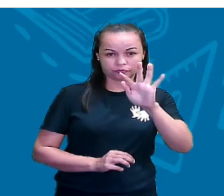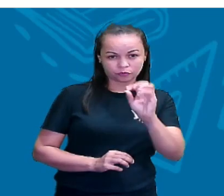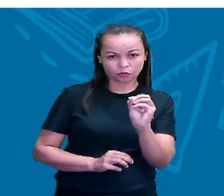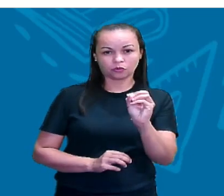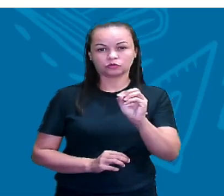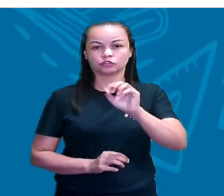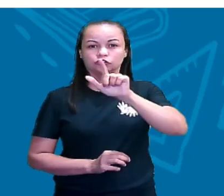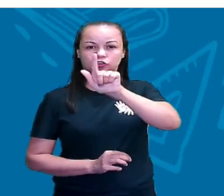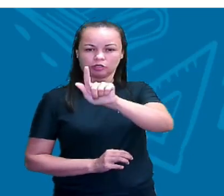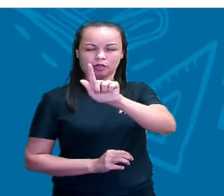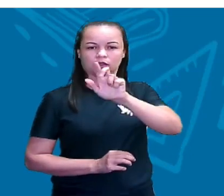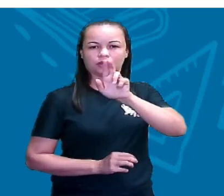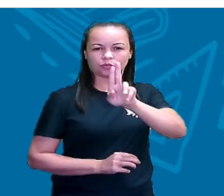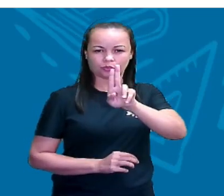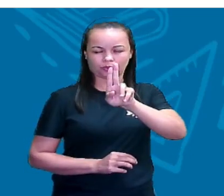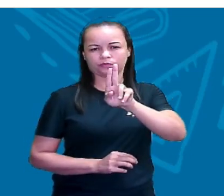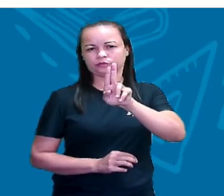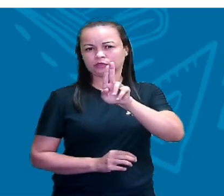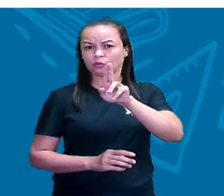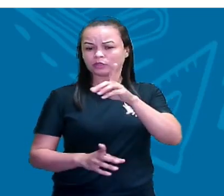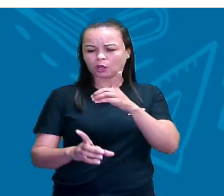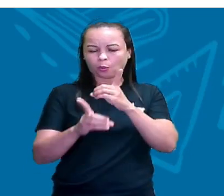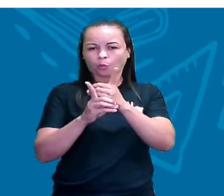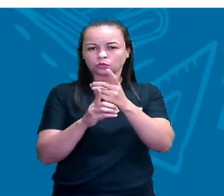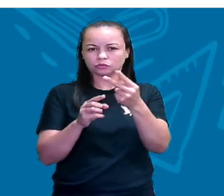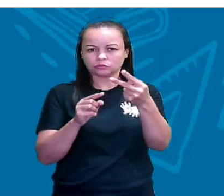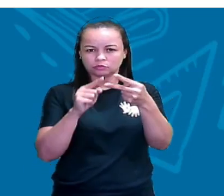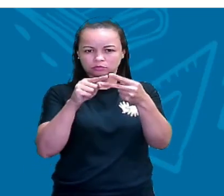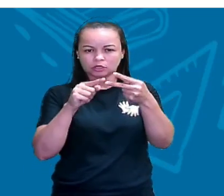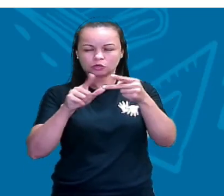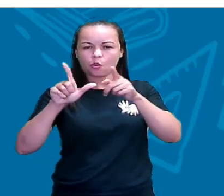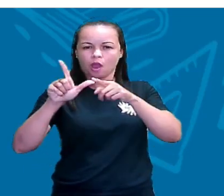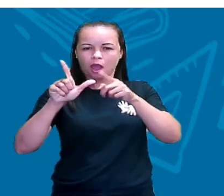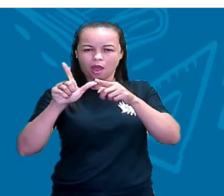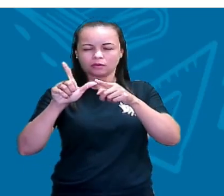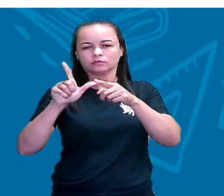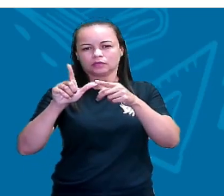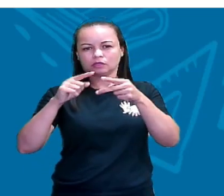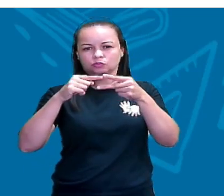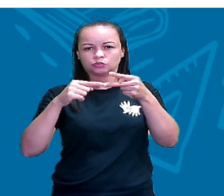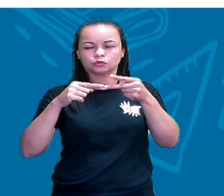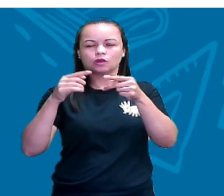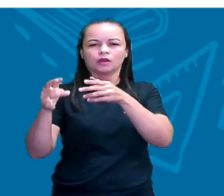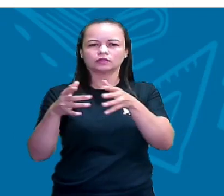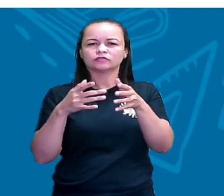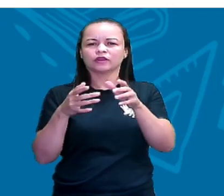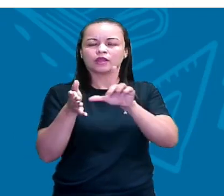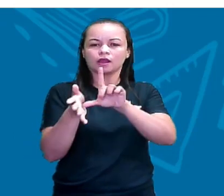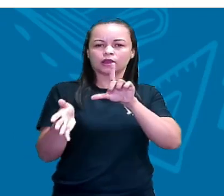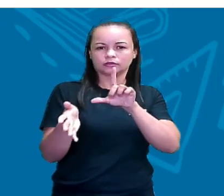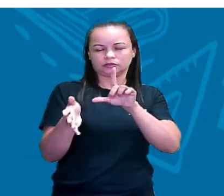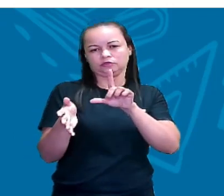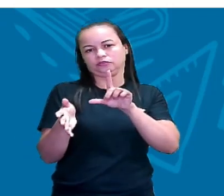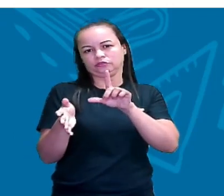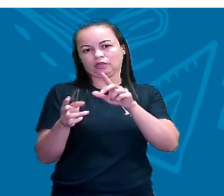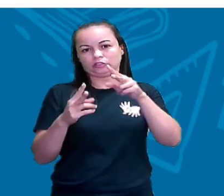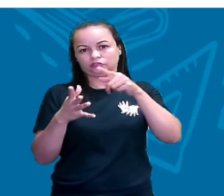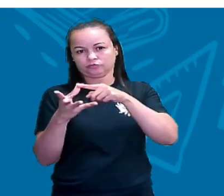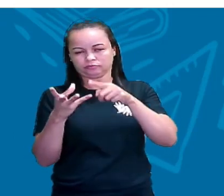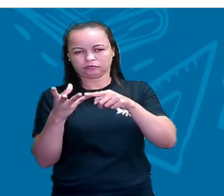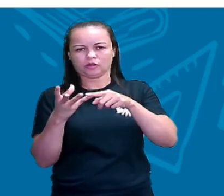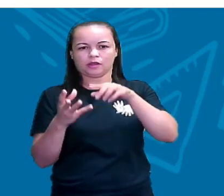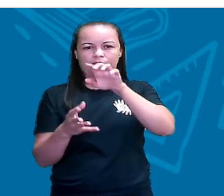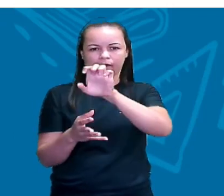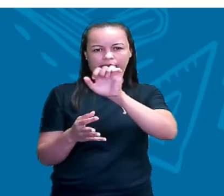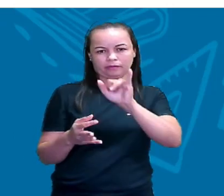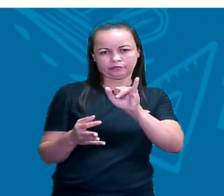Quando esse dígrafo, que é o encontro dessas duas letrinhas, vem antes das vogais E e I,